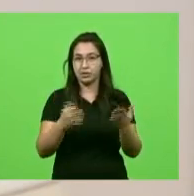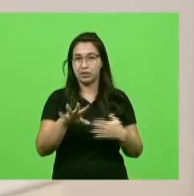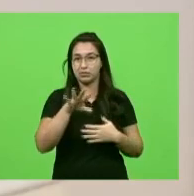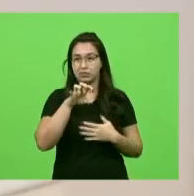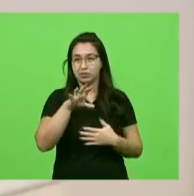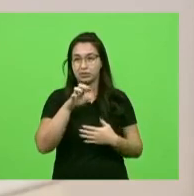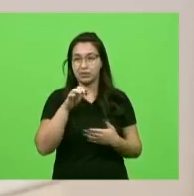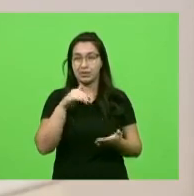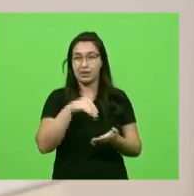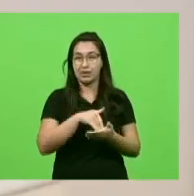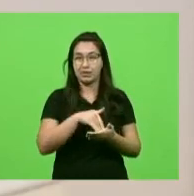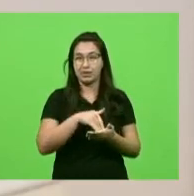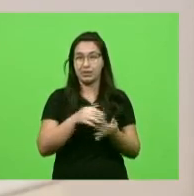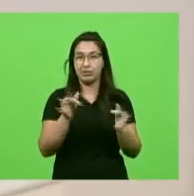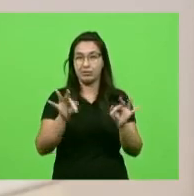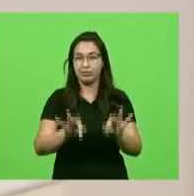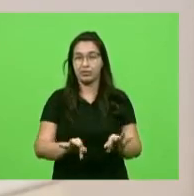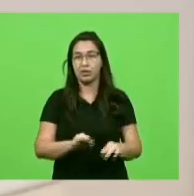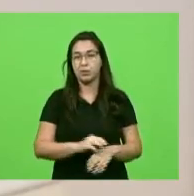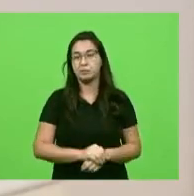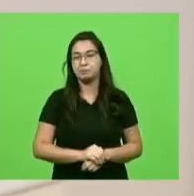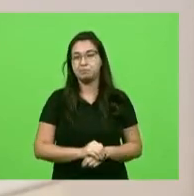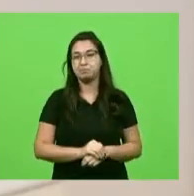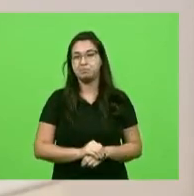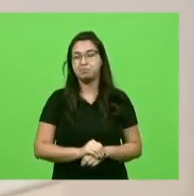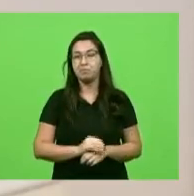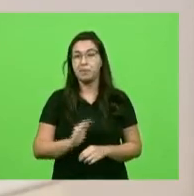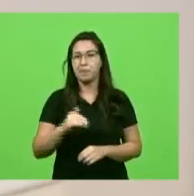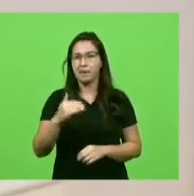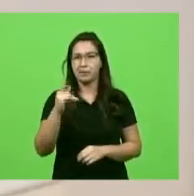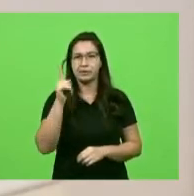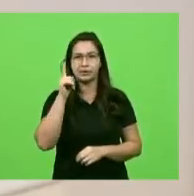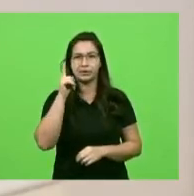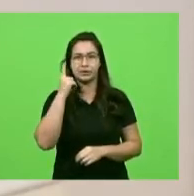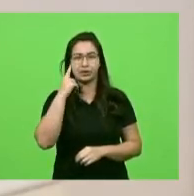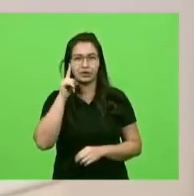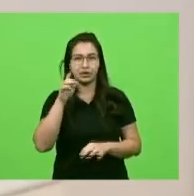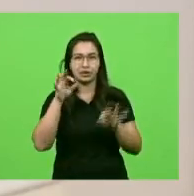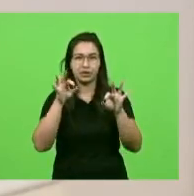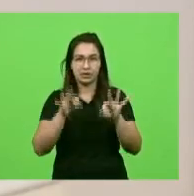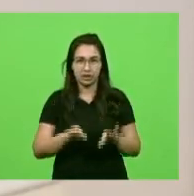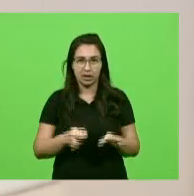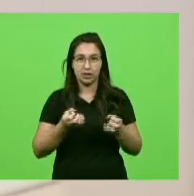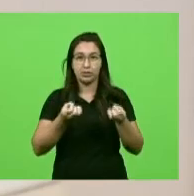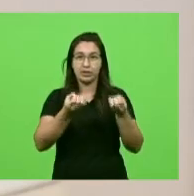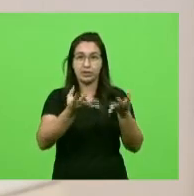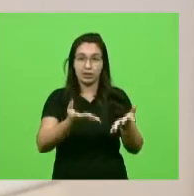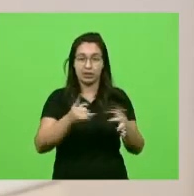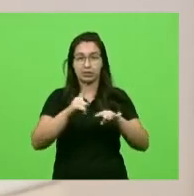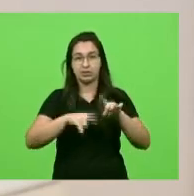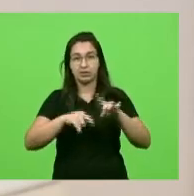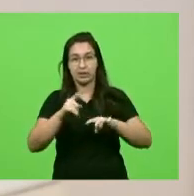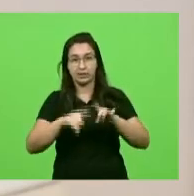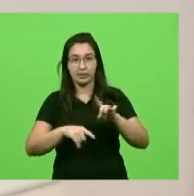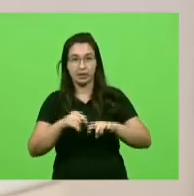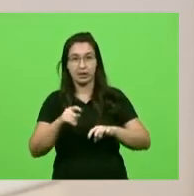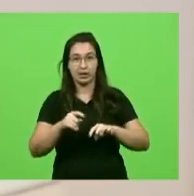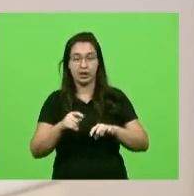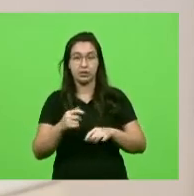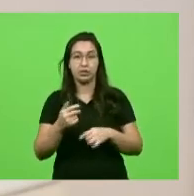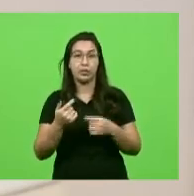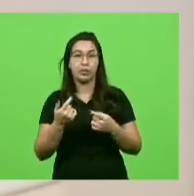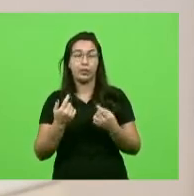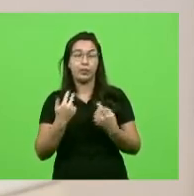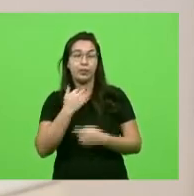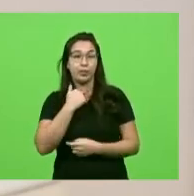final. Exigiu-se ainda a estipulação de data certa para a entrega dos aparelhos, com a ressalva de que não poderia ultrapassar